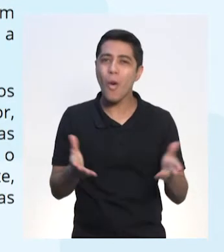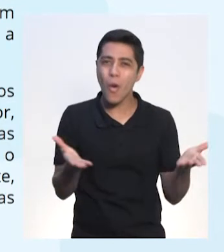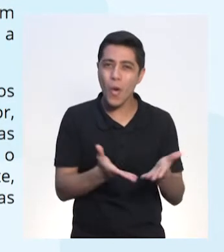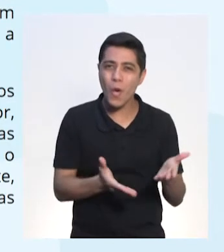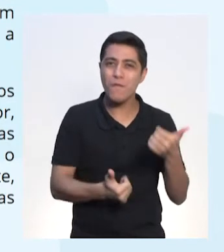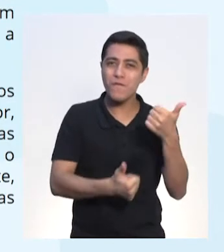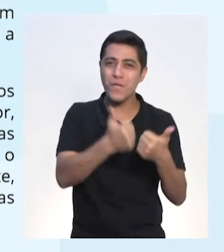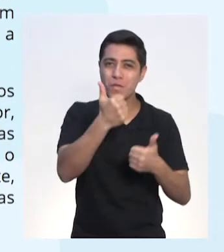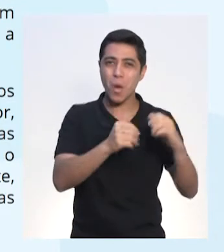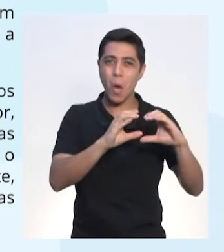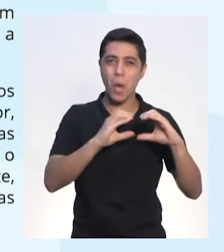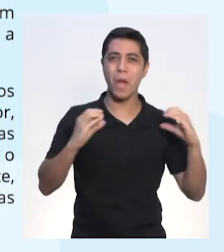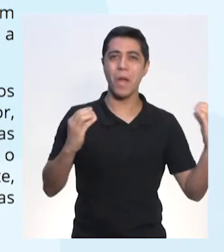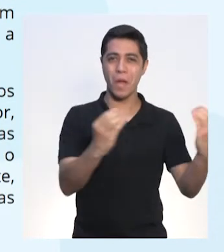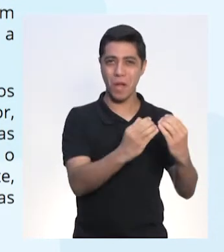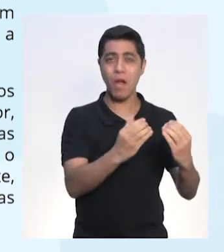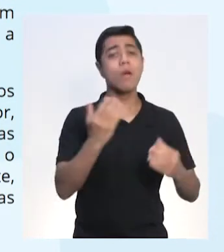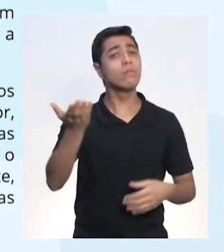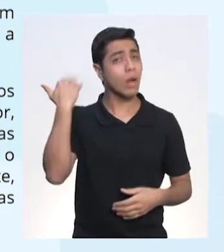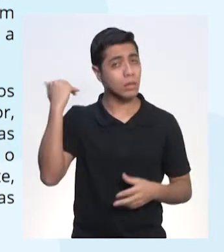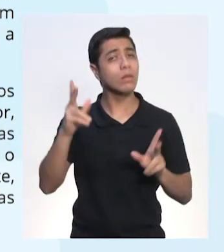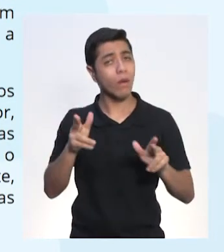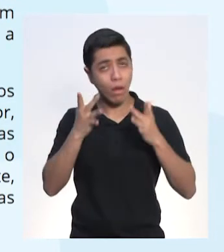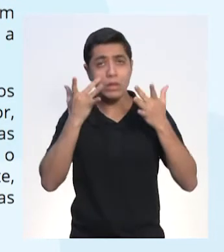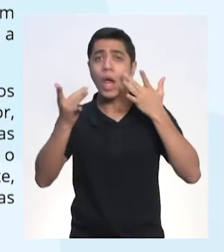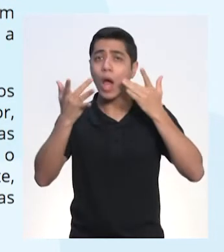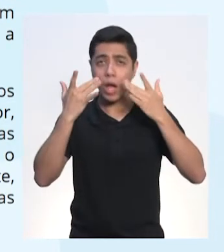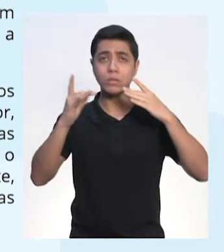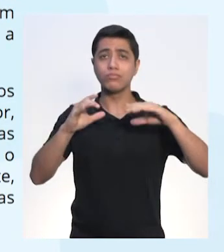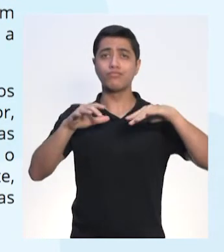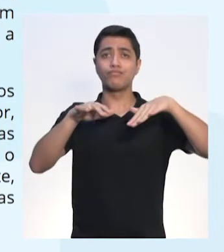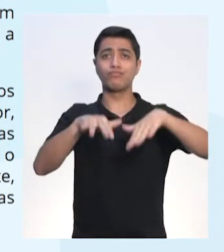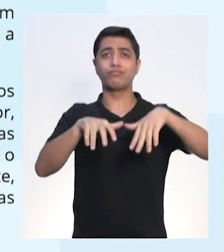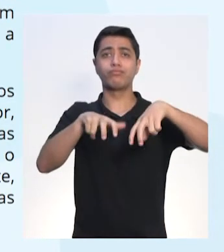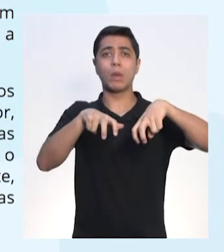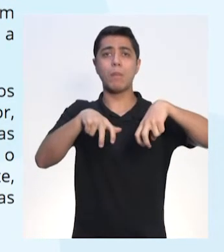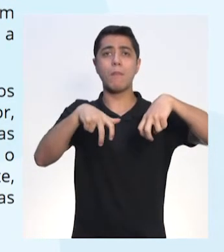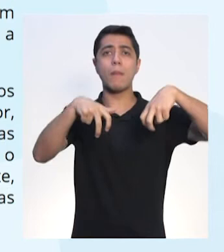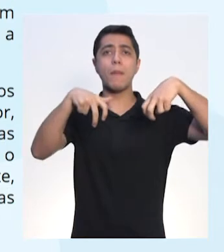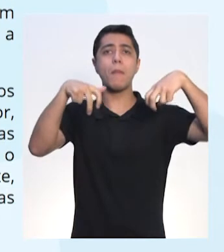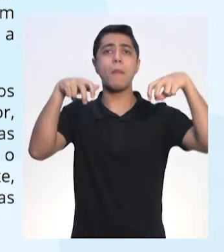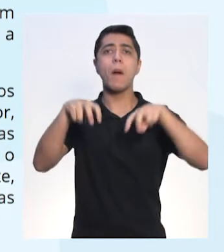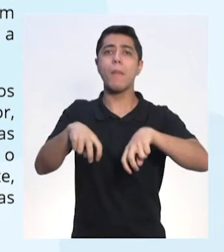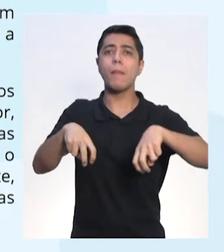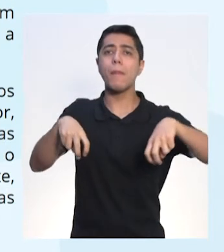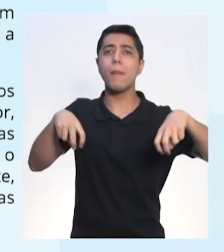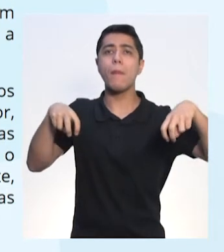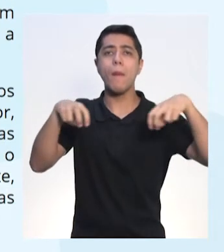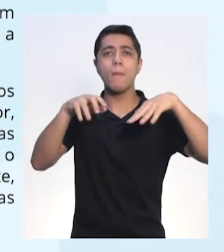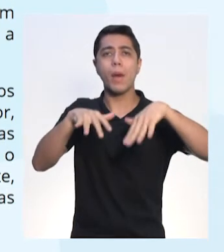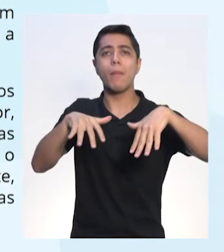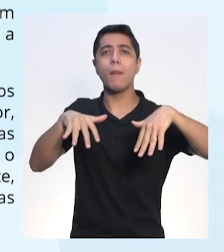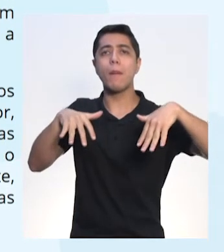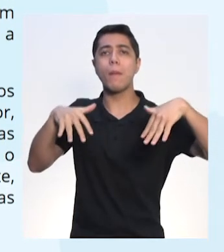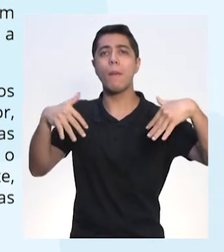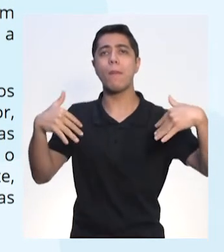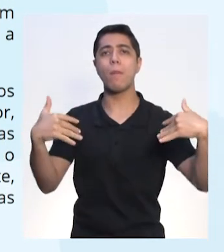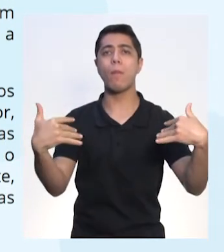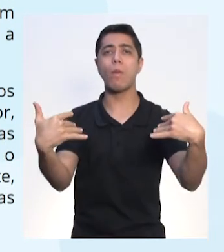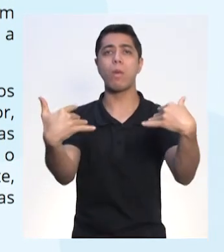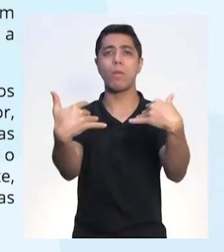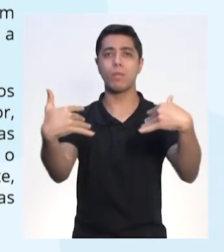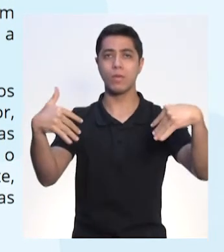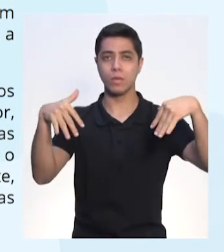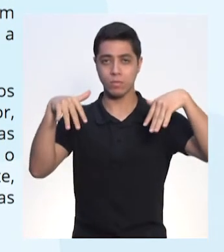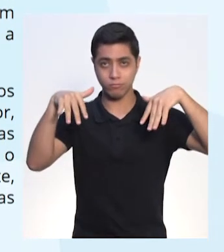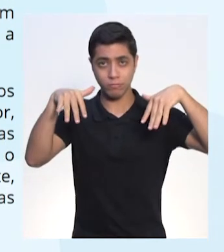seja, era essa arena circular, né, cercada por arquibancadas, ela tinha uma visão, permitia ao público uma